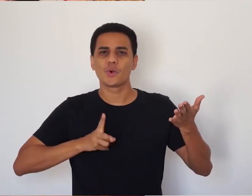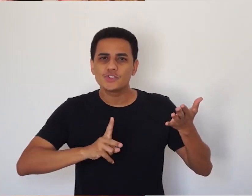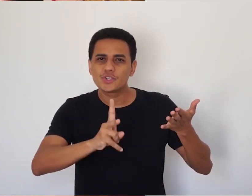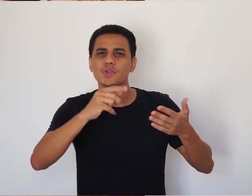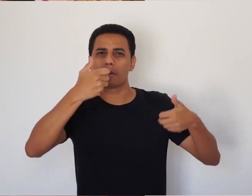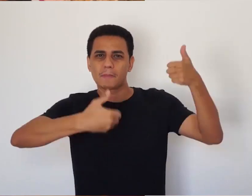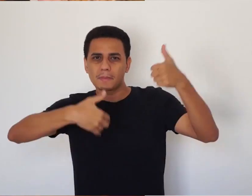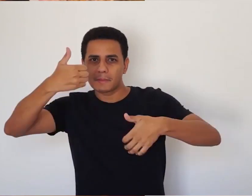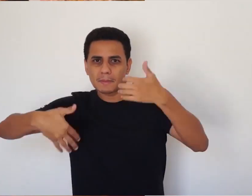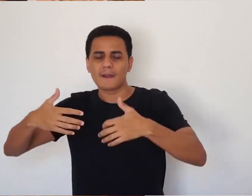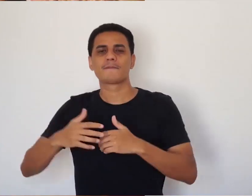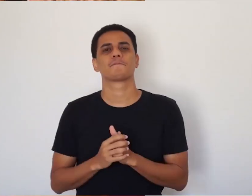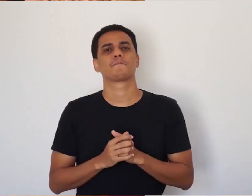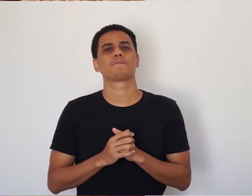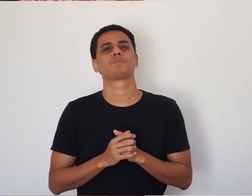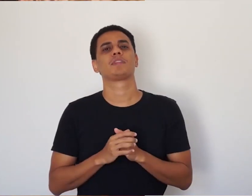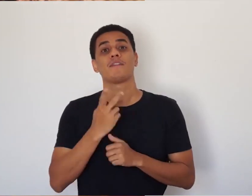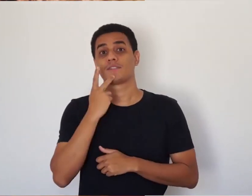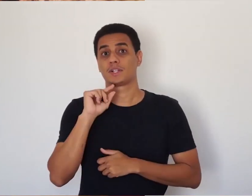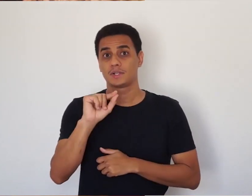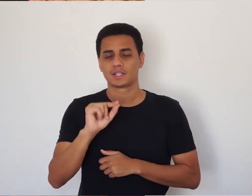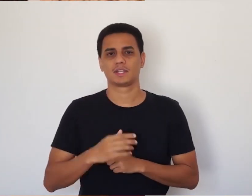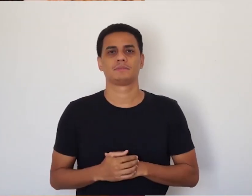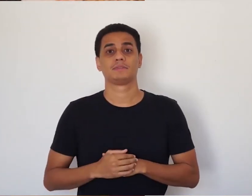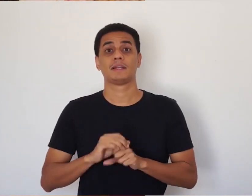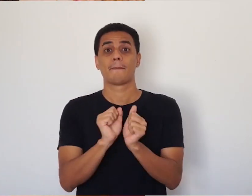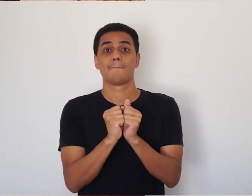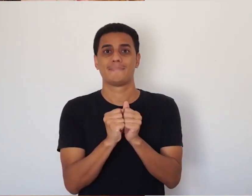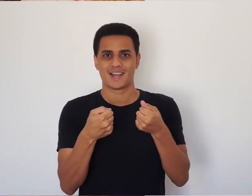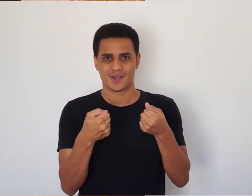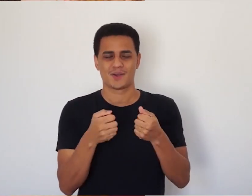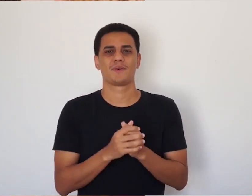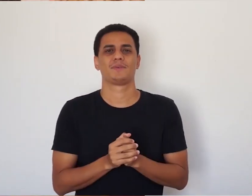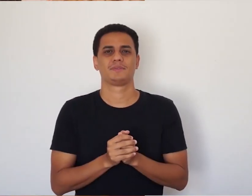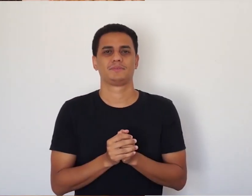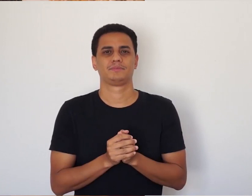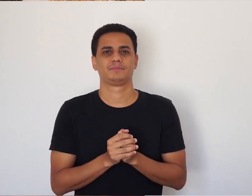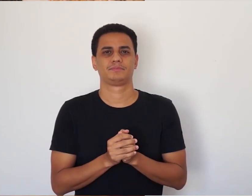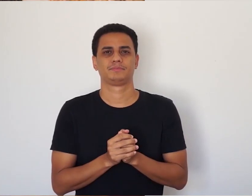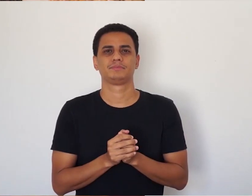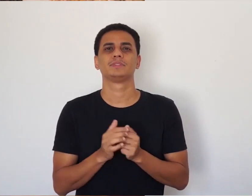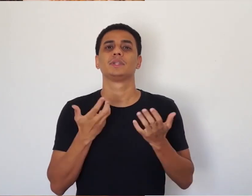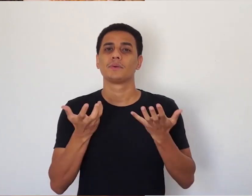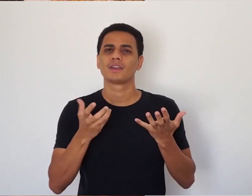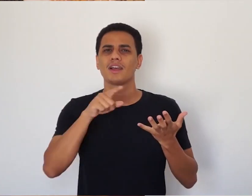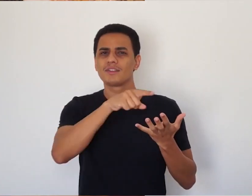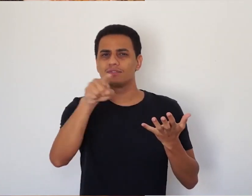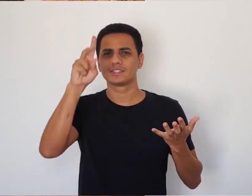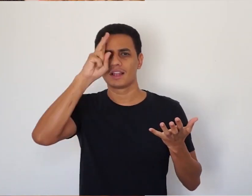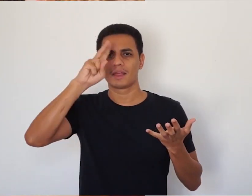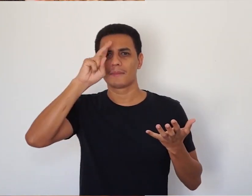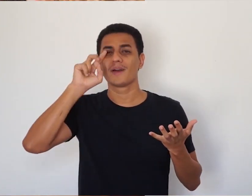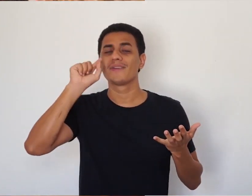O texto segue, né? E ele continua falando que tomando o pão, e eu